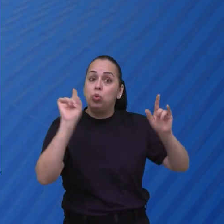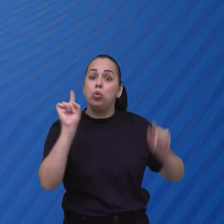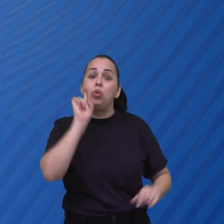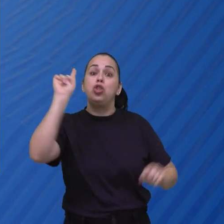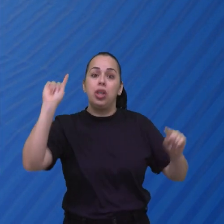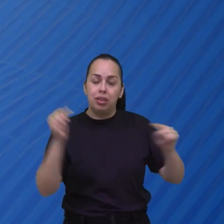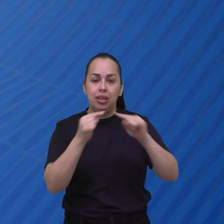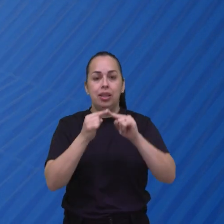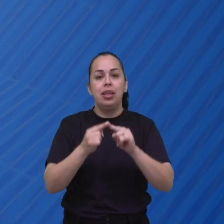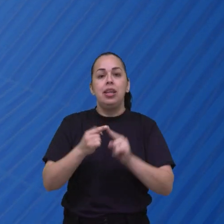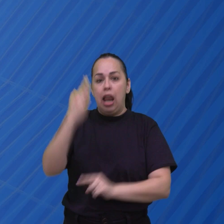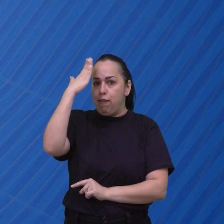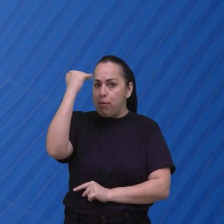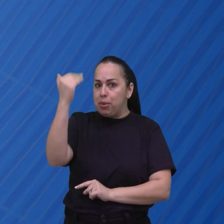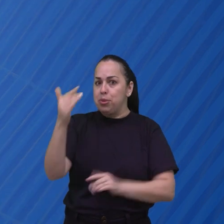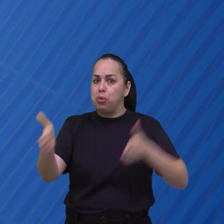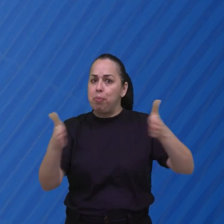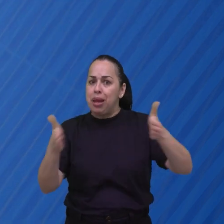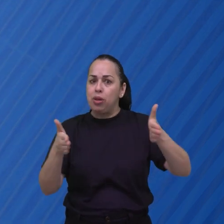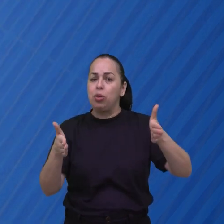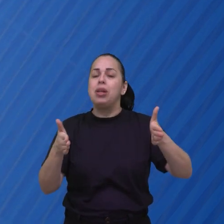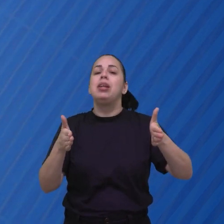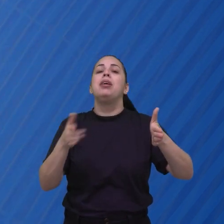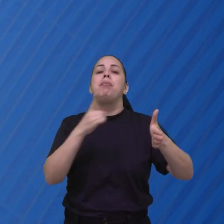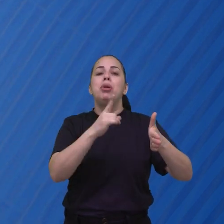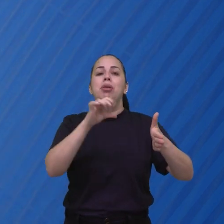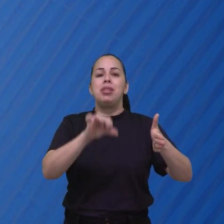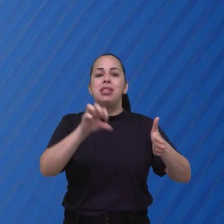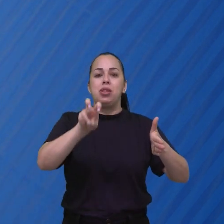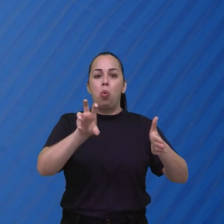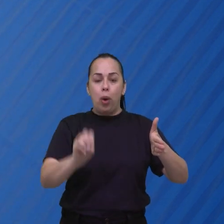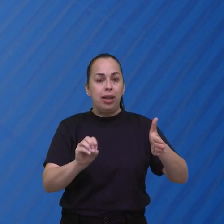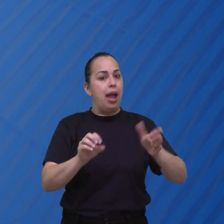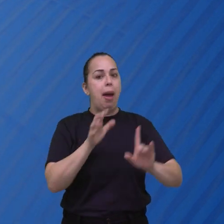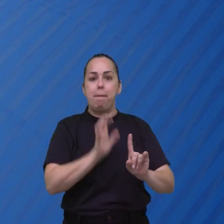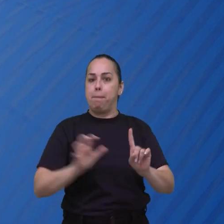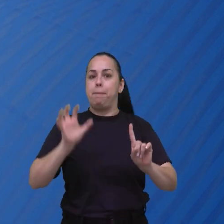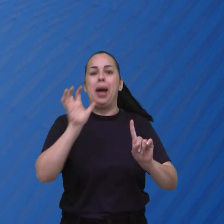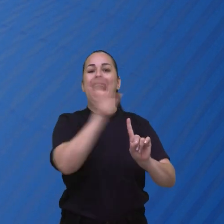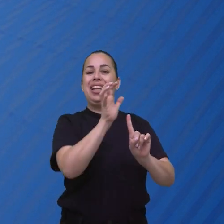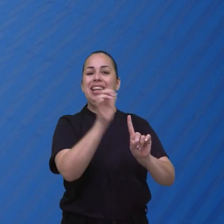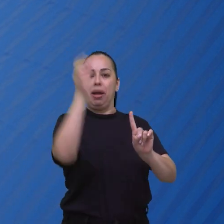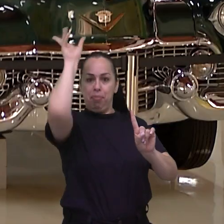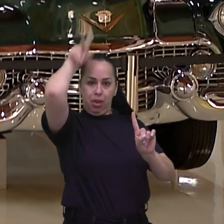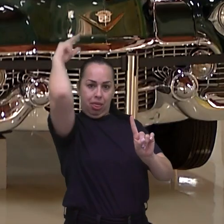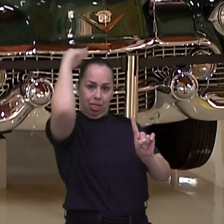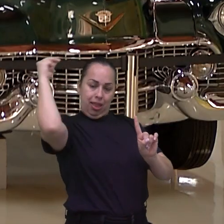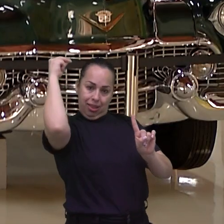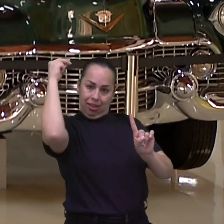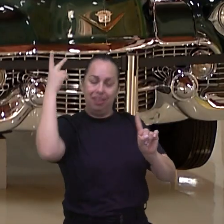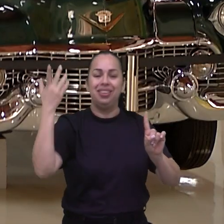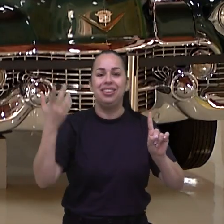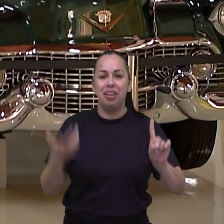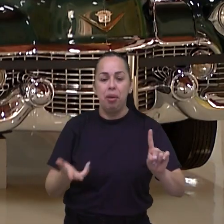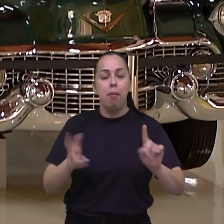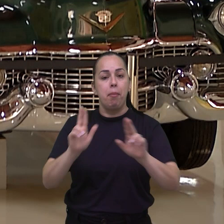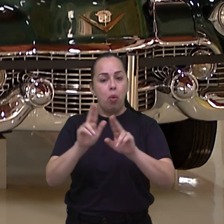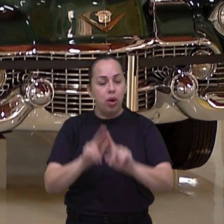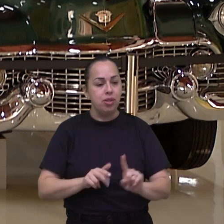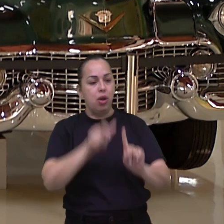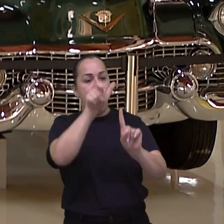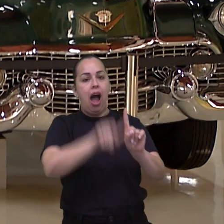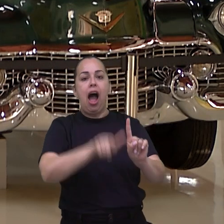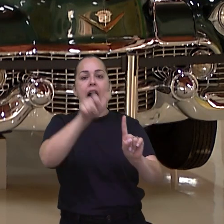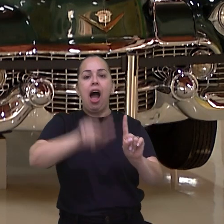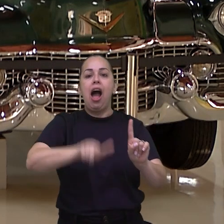Betty Page, que ficou conhecida nos anos 1950 como rainha das PNAPs. Então, celebrar a mulher é